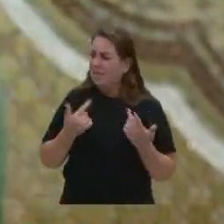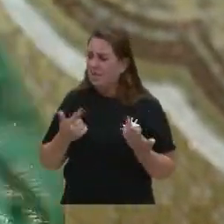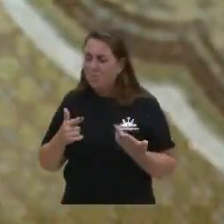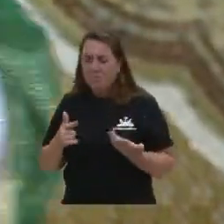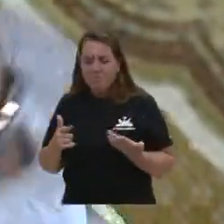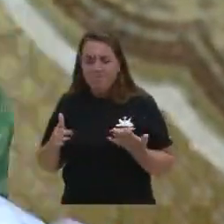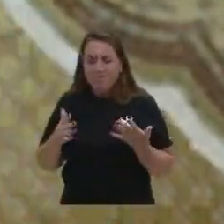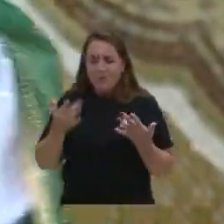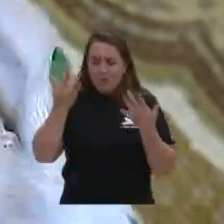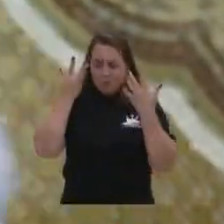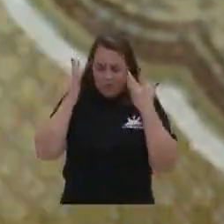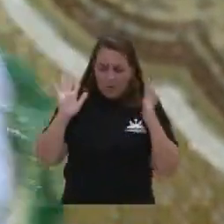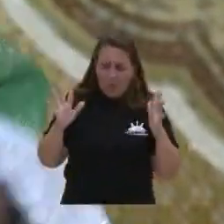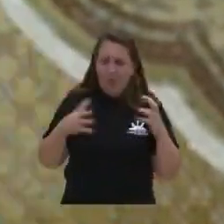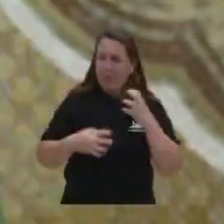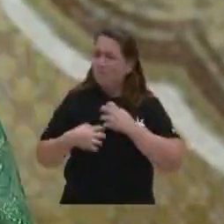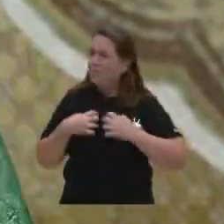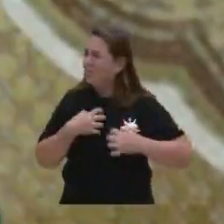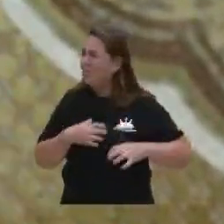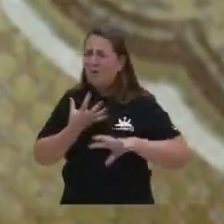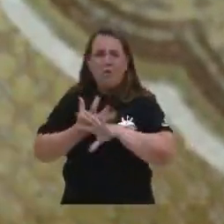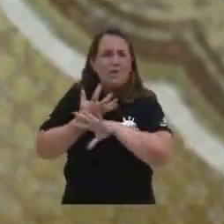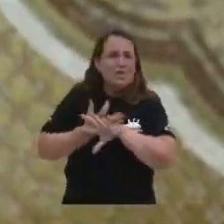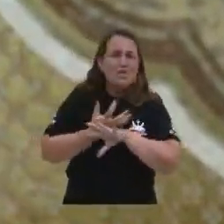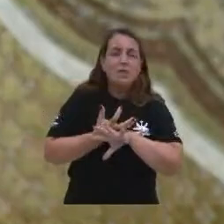num desassossego, num vazio,